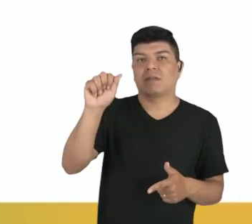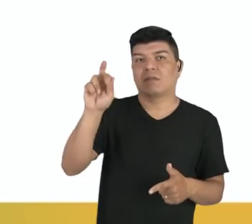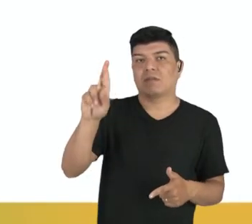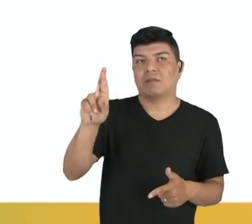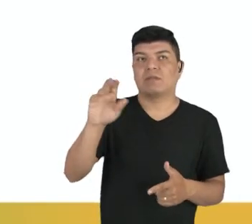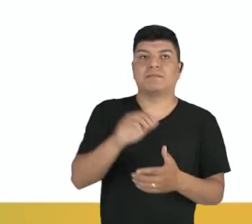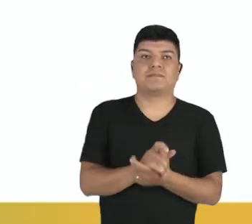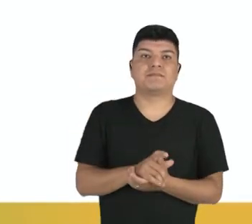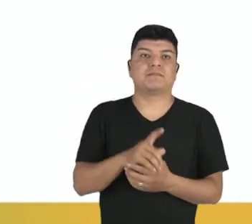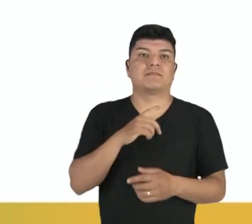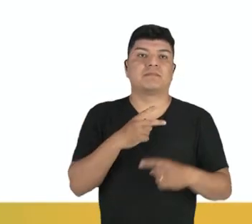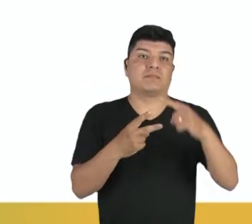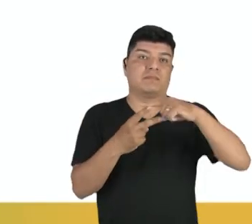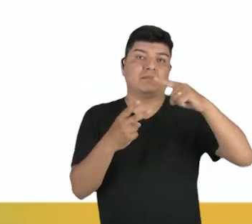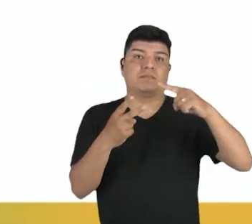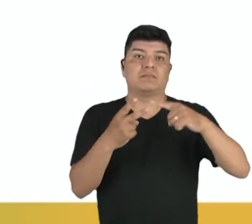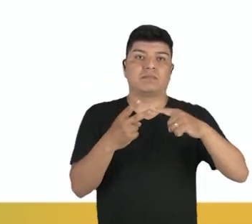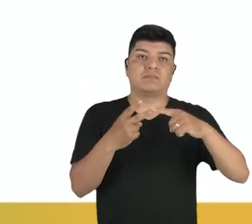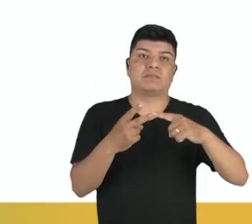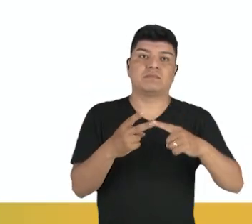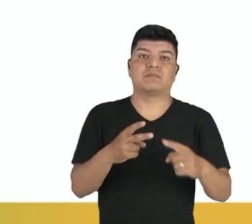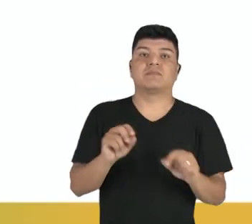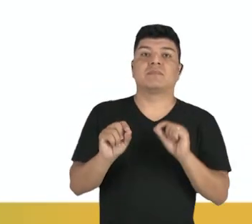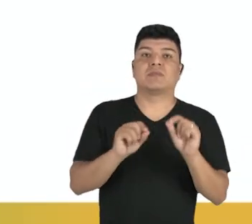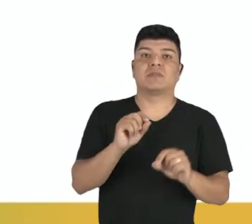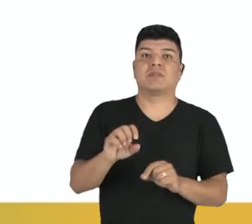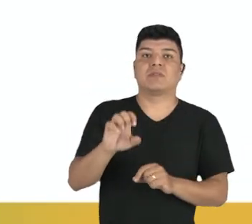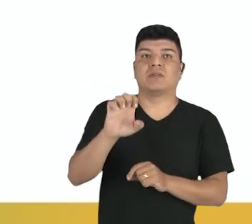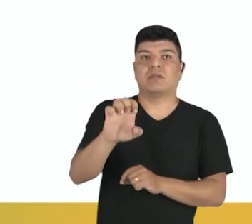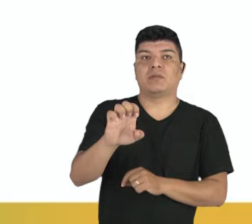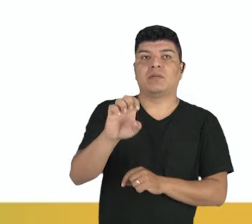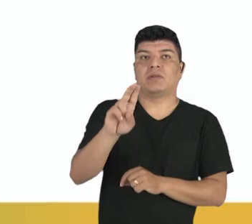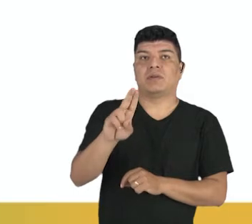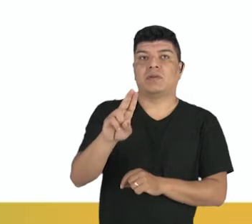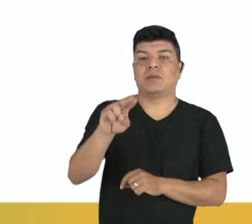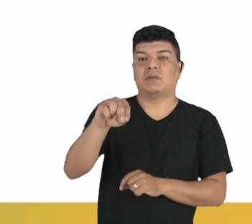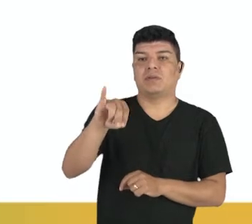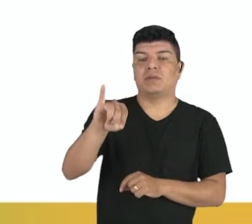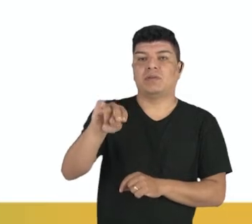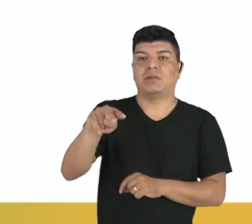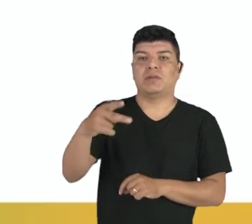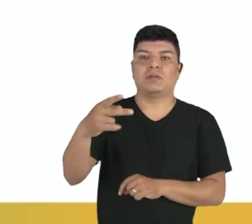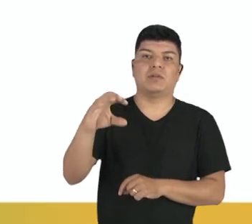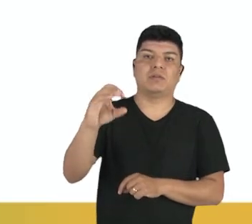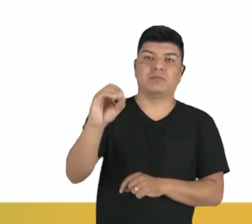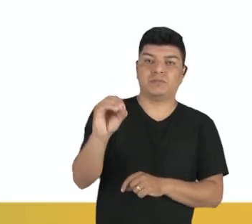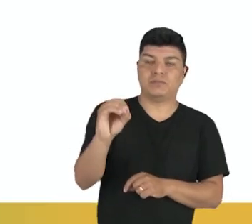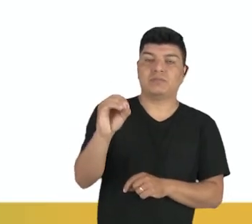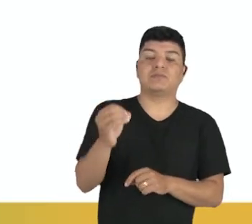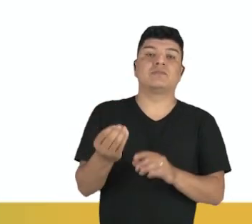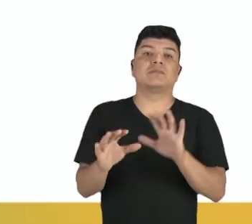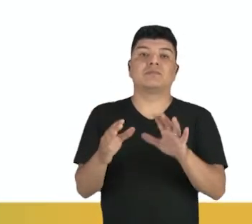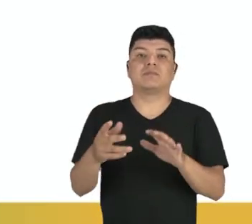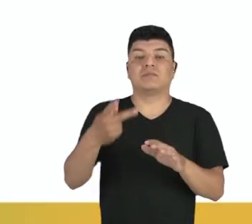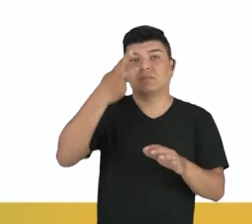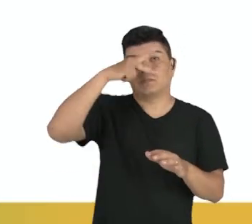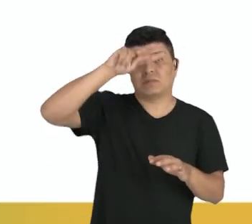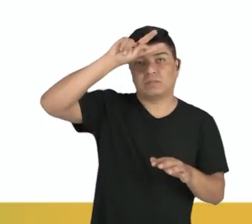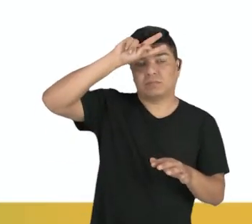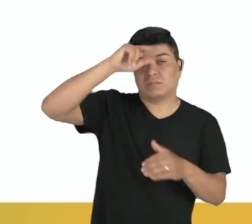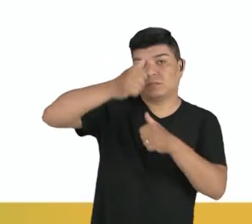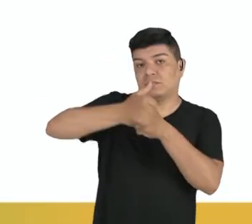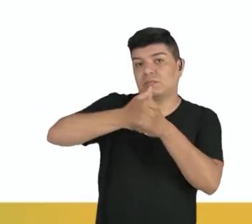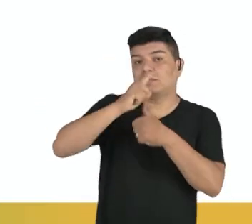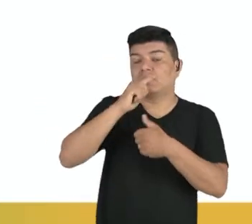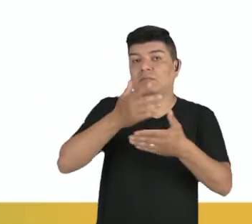é o El Niño e o Laninha. É em espanhol esses nomes, porque o primeiro que apareceu, que foi o El Niño, ele apareceu ali no Peru, na costa do